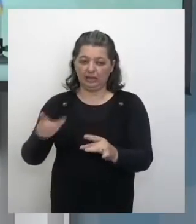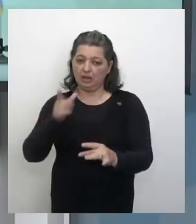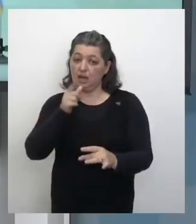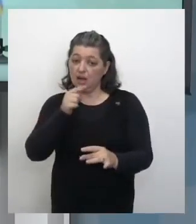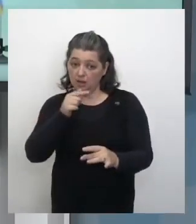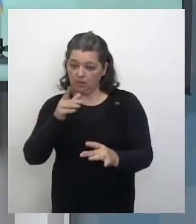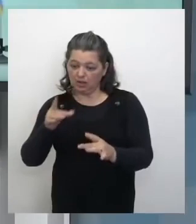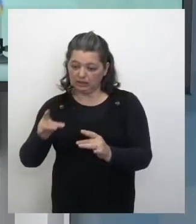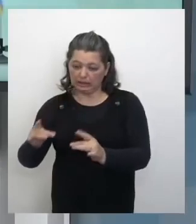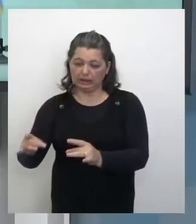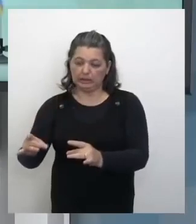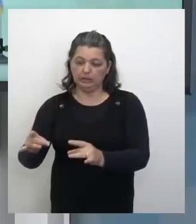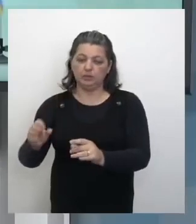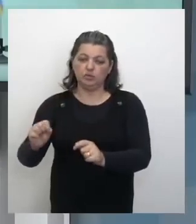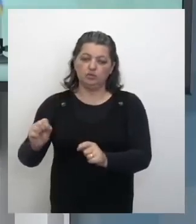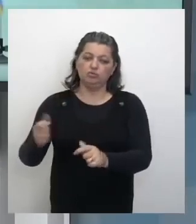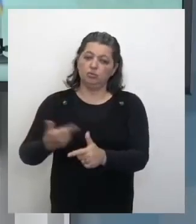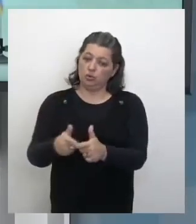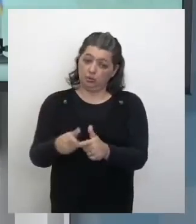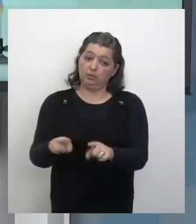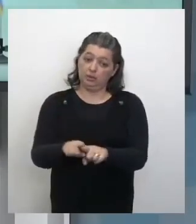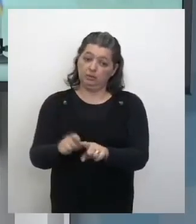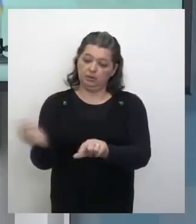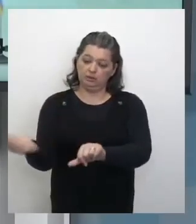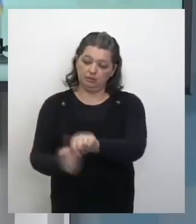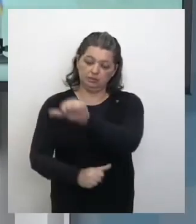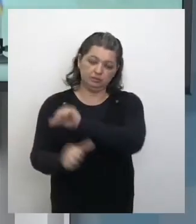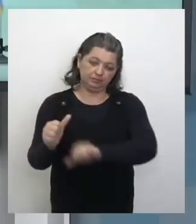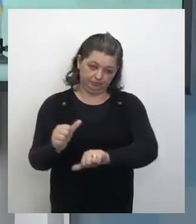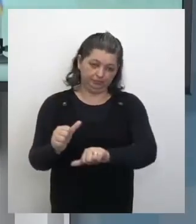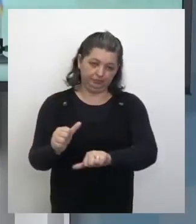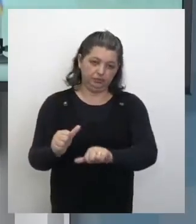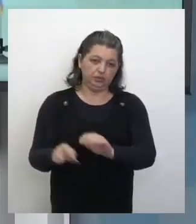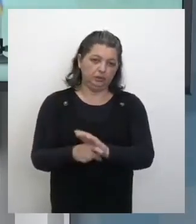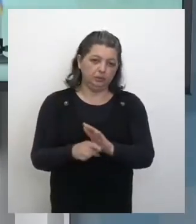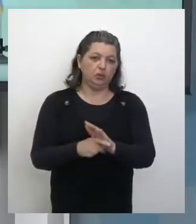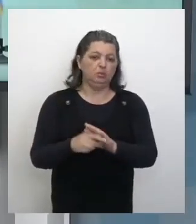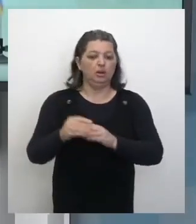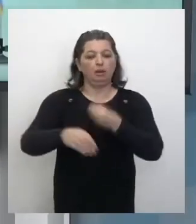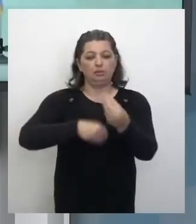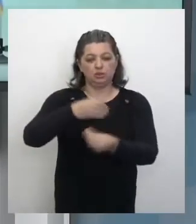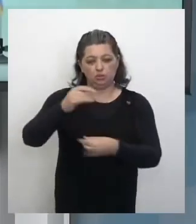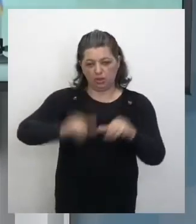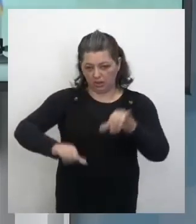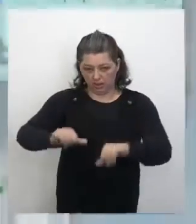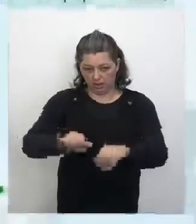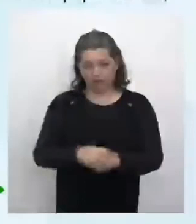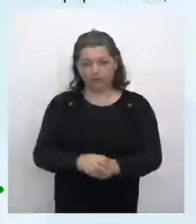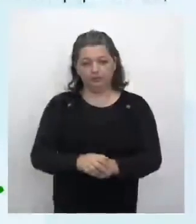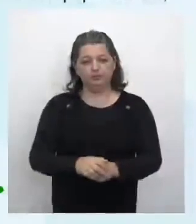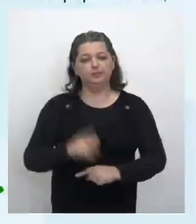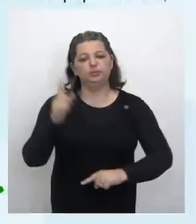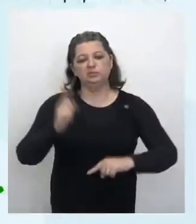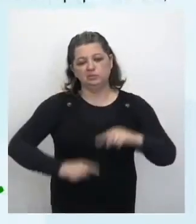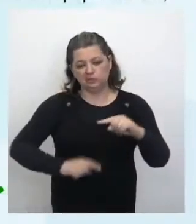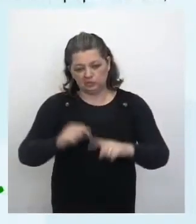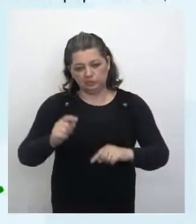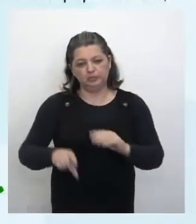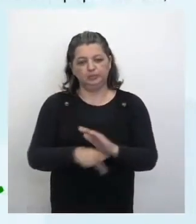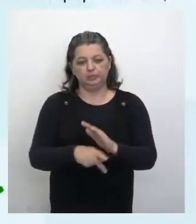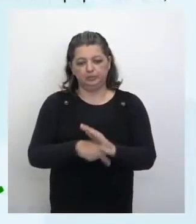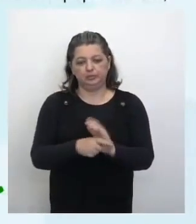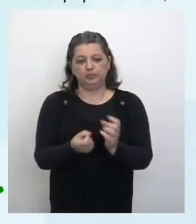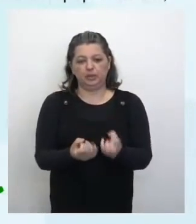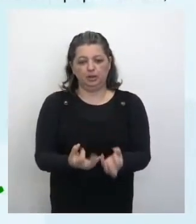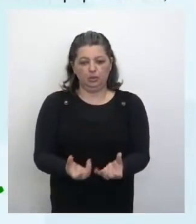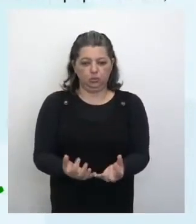condutor, pode dar problema, pode alterar o reagente, inclusive, na química. Materiais combustíveis e inflamáveis devem ficar